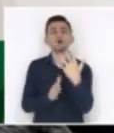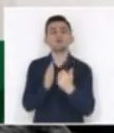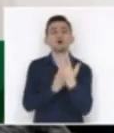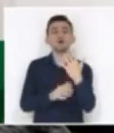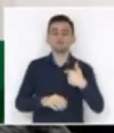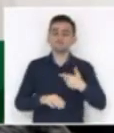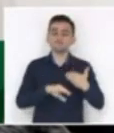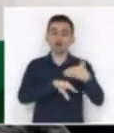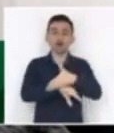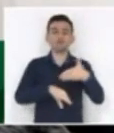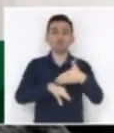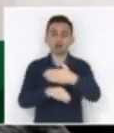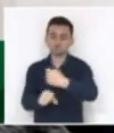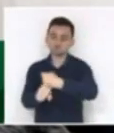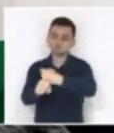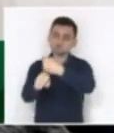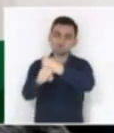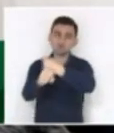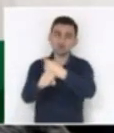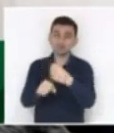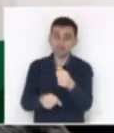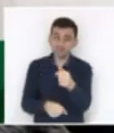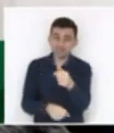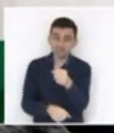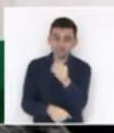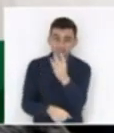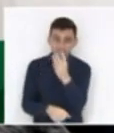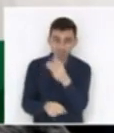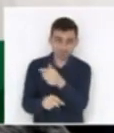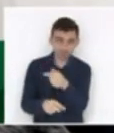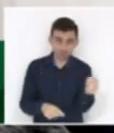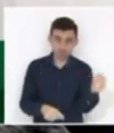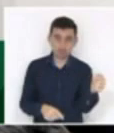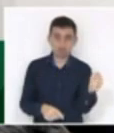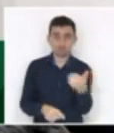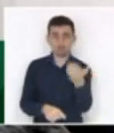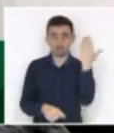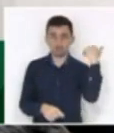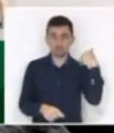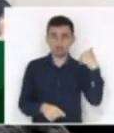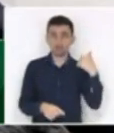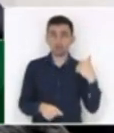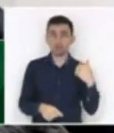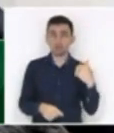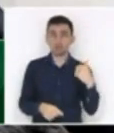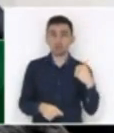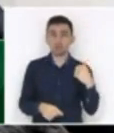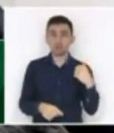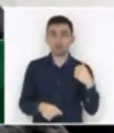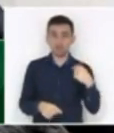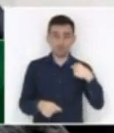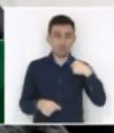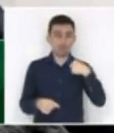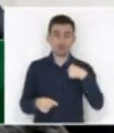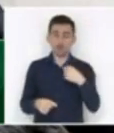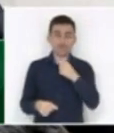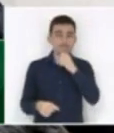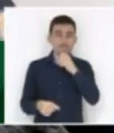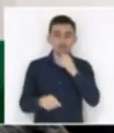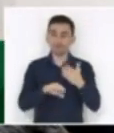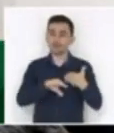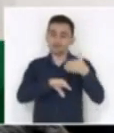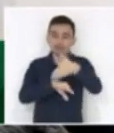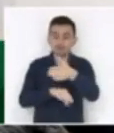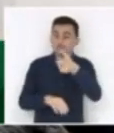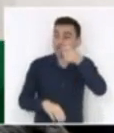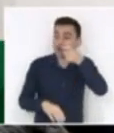atrás não tinham ainda ido fazer a visita em loco da obra. E o